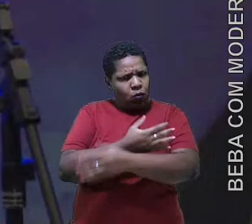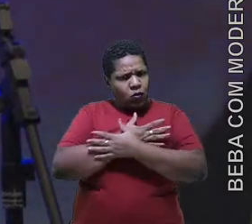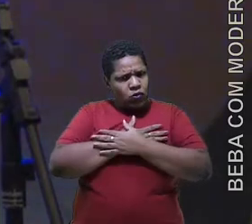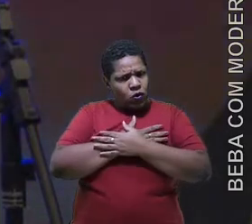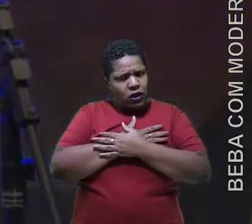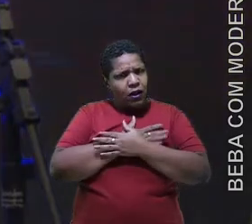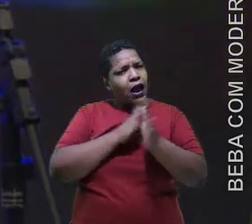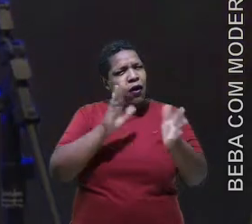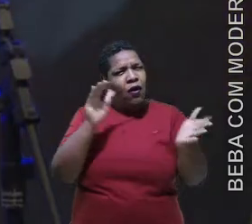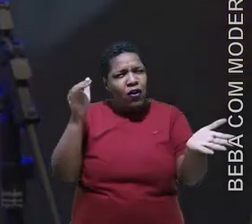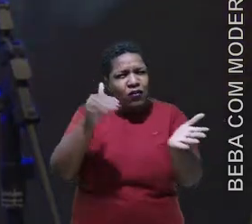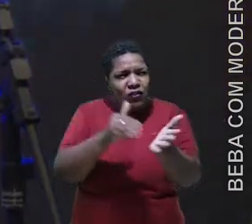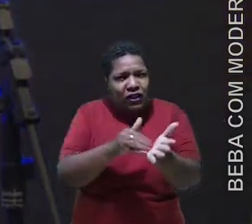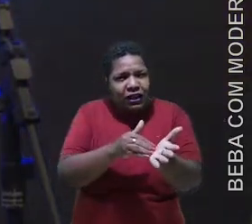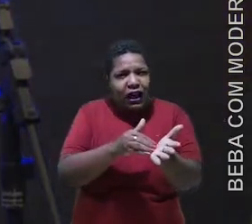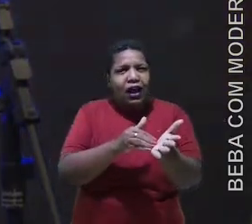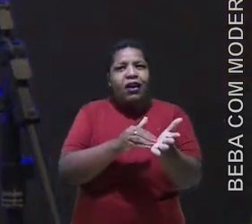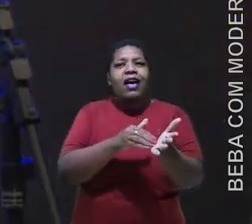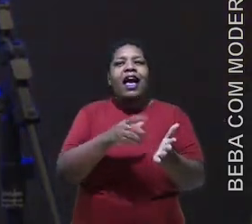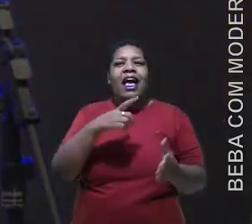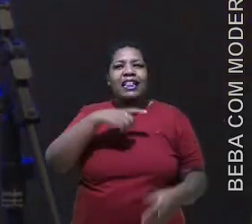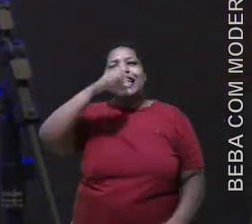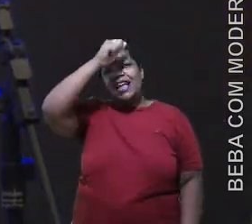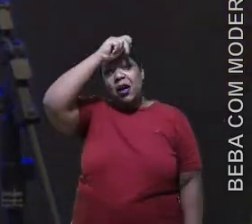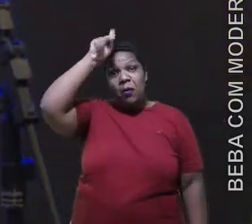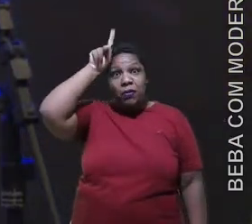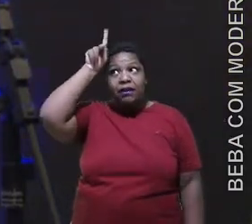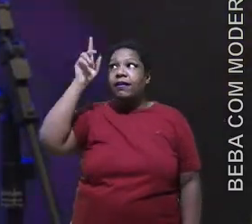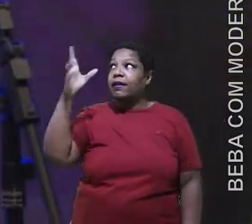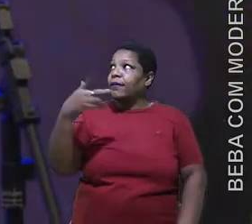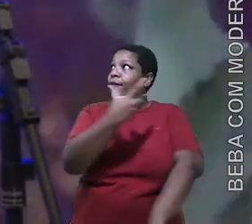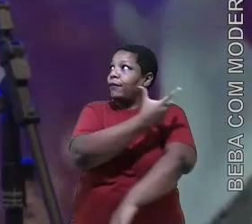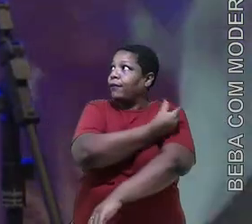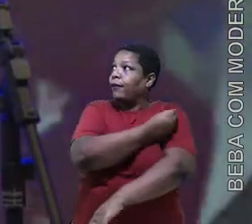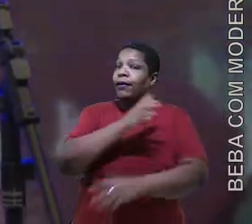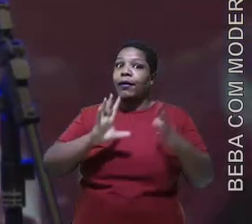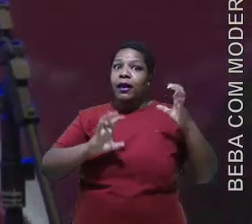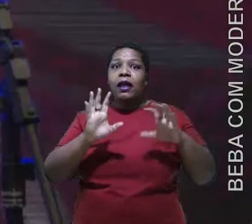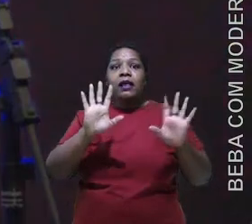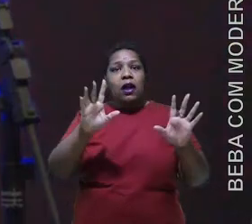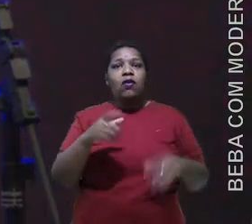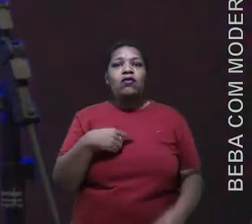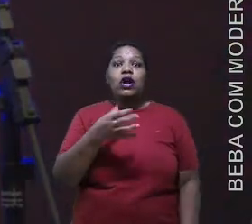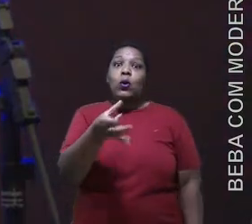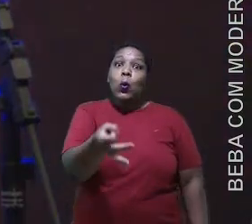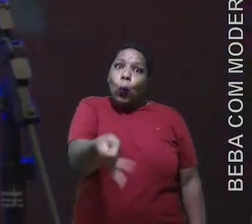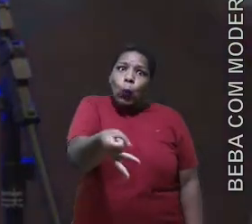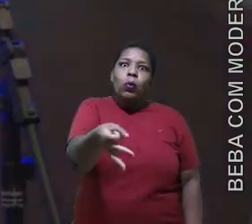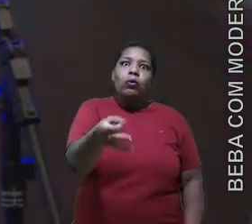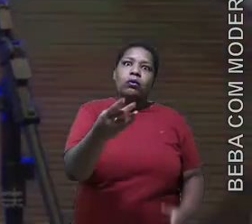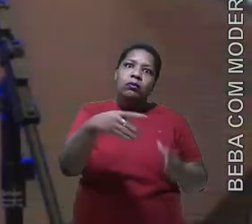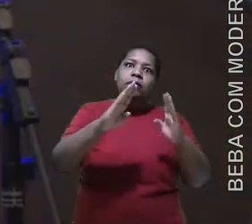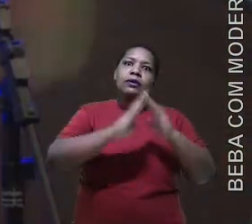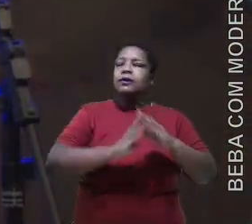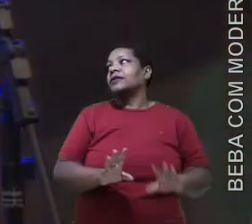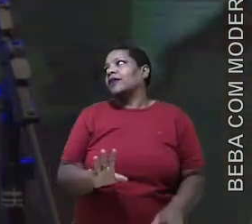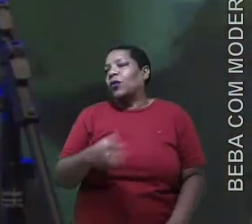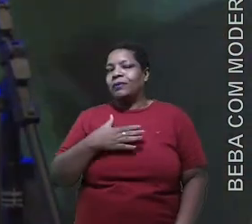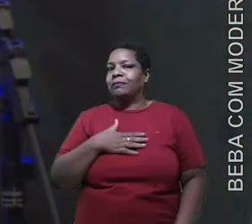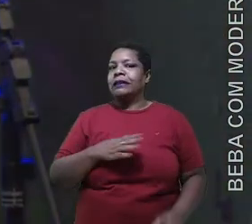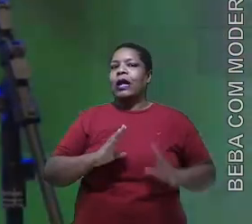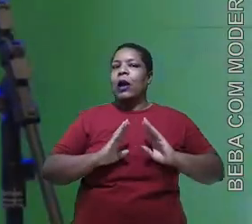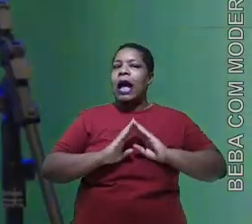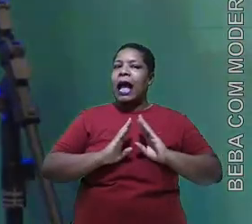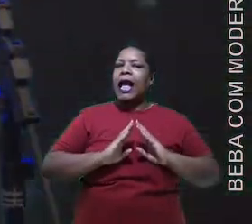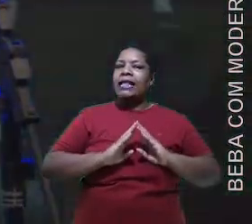gente não emociona agora não tá na reta final a rir dos prefeitos vai fazer a gente vai assinar o pessoal Então segura o dentro da